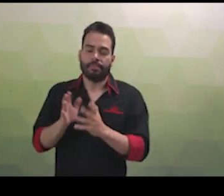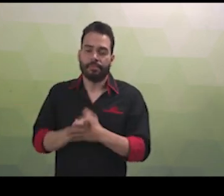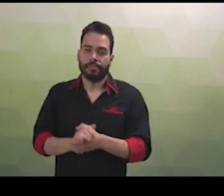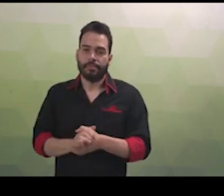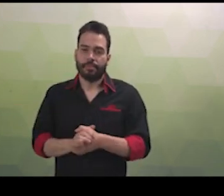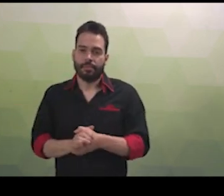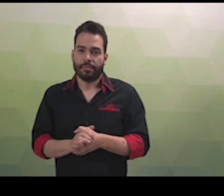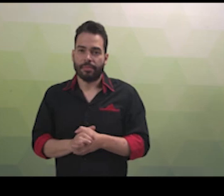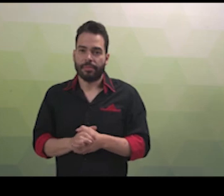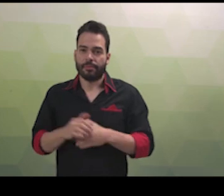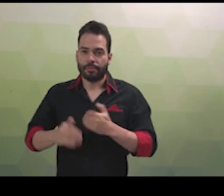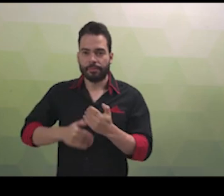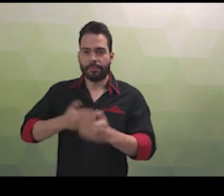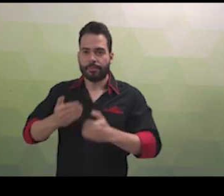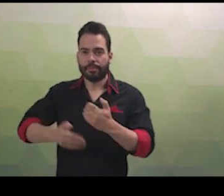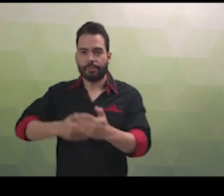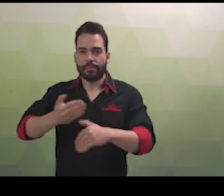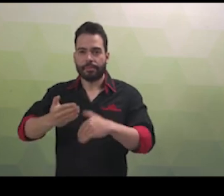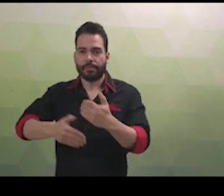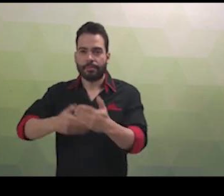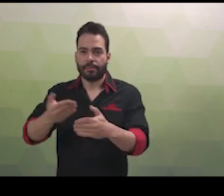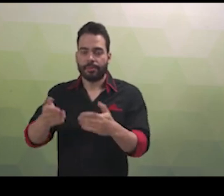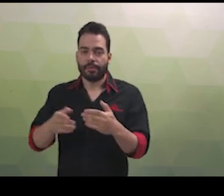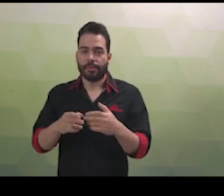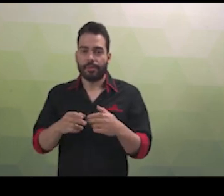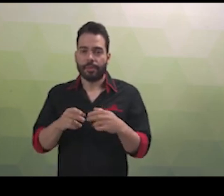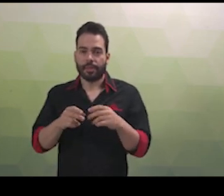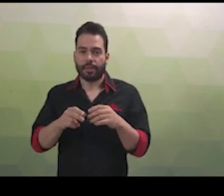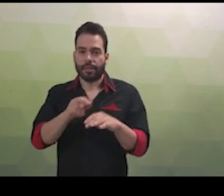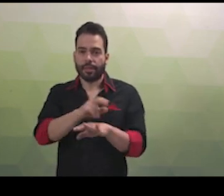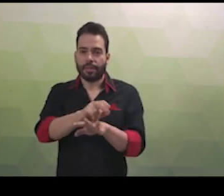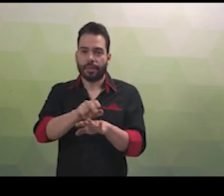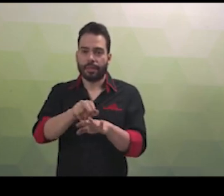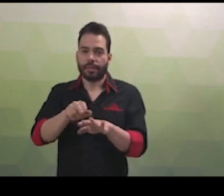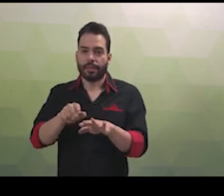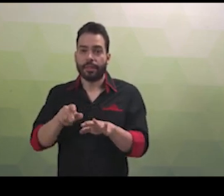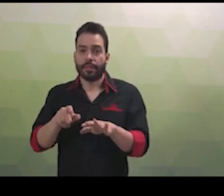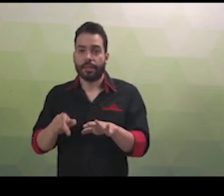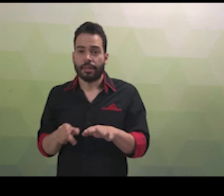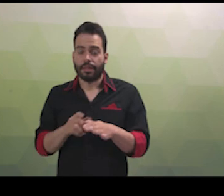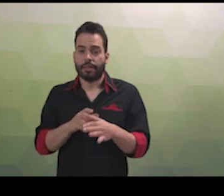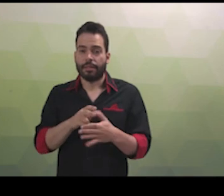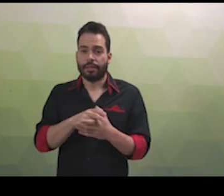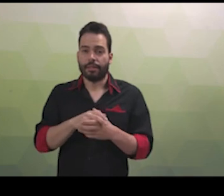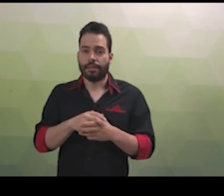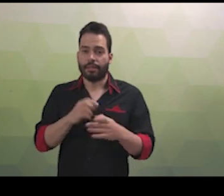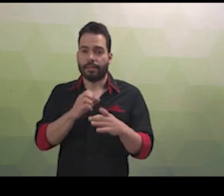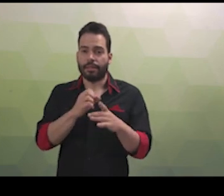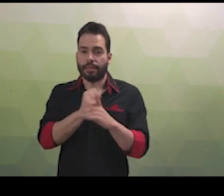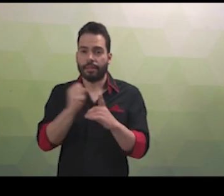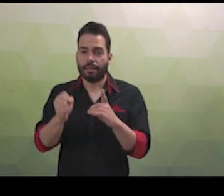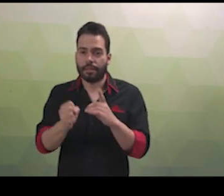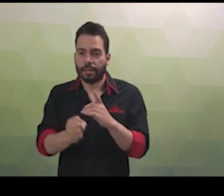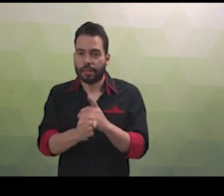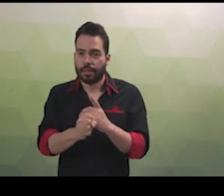país. Esse movimento se desenvolveu a partir de uma rede de relações sociais, envolvendo